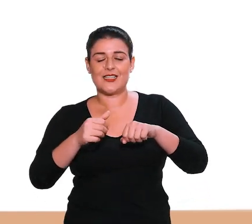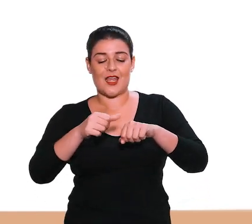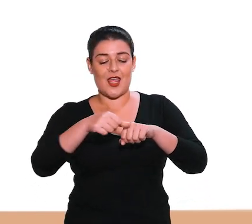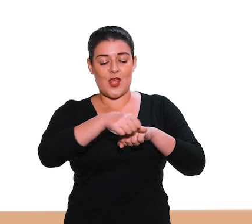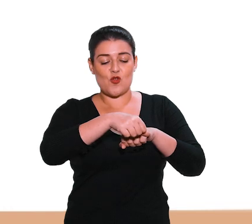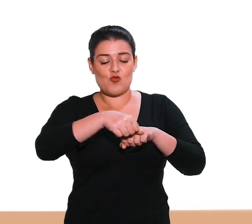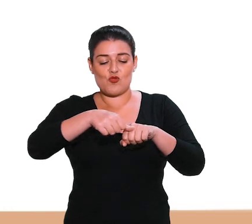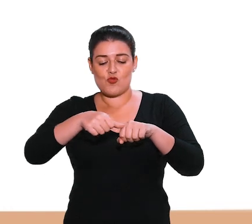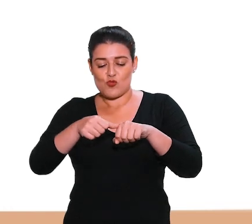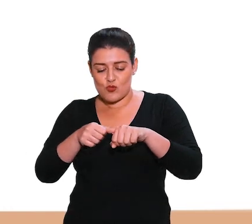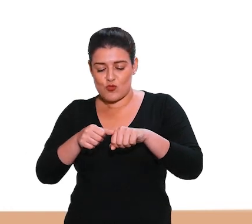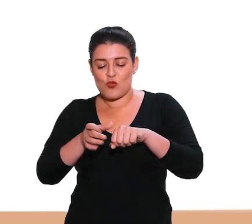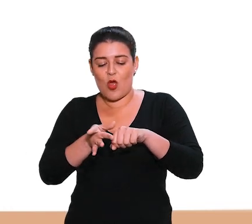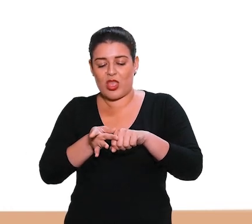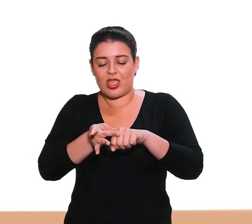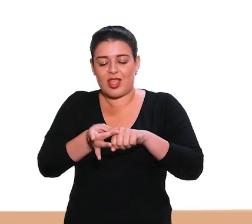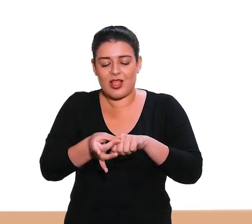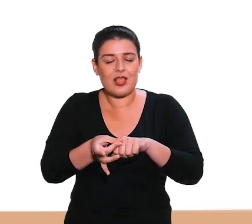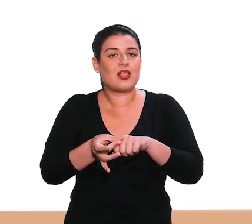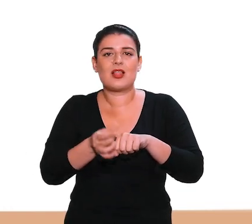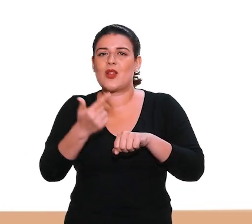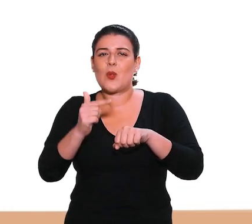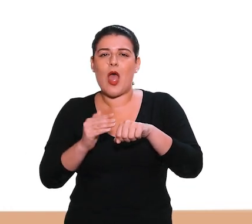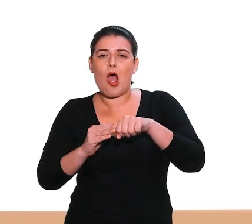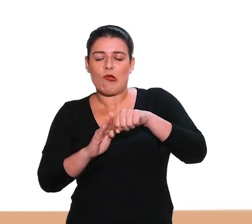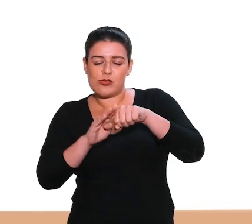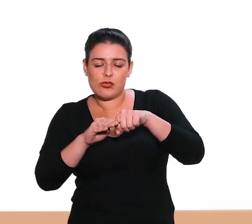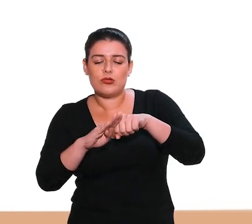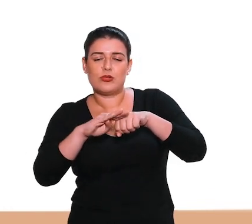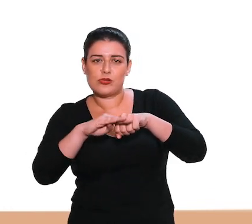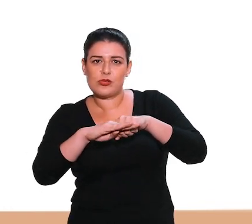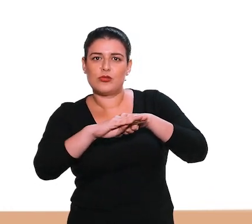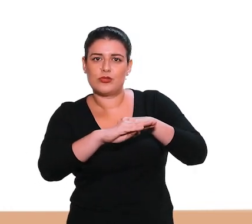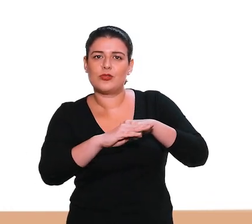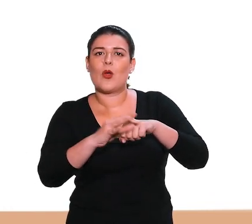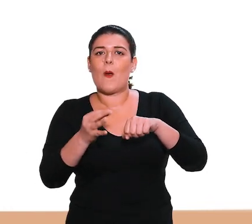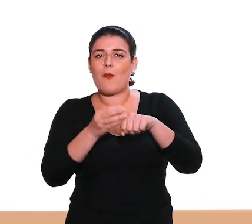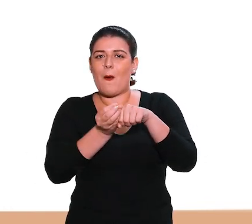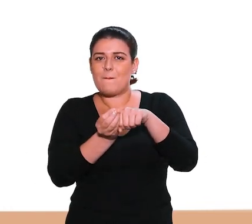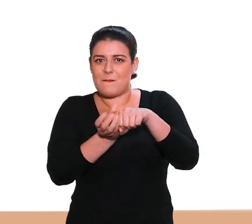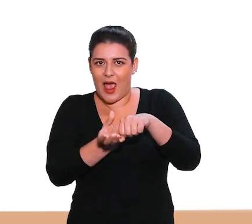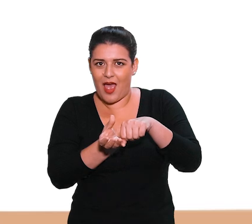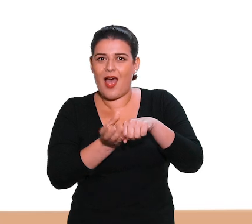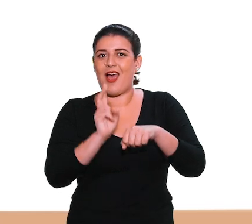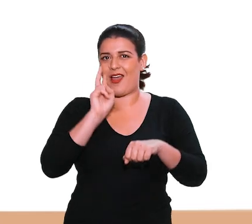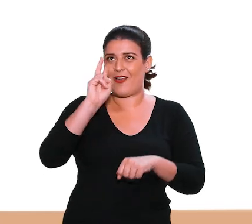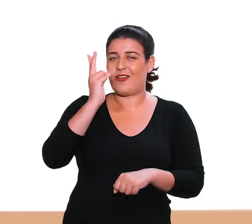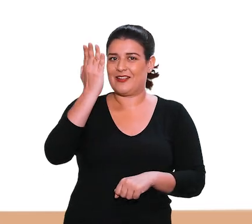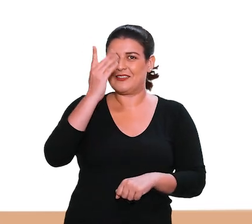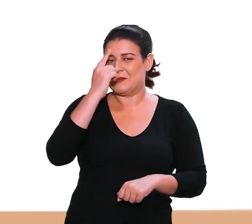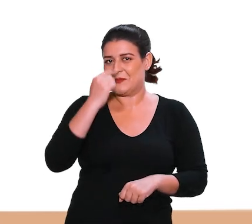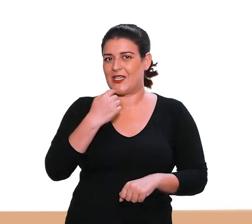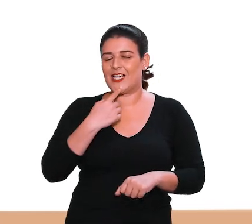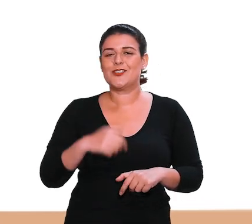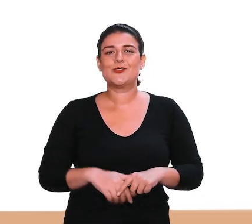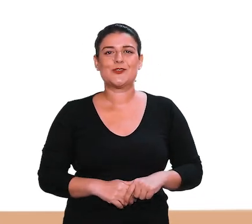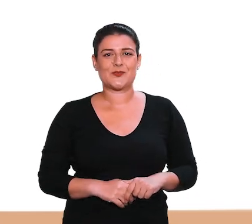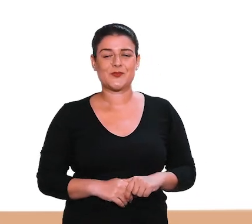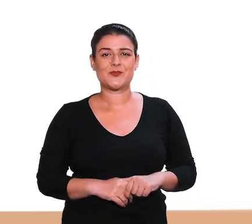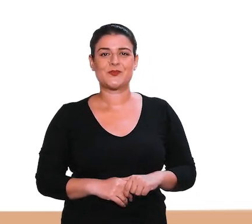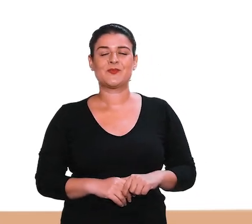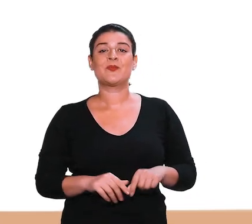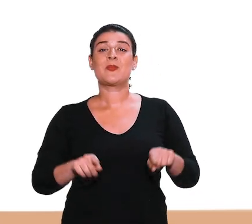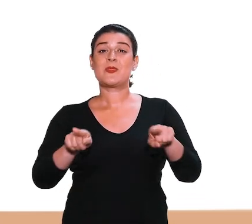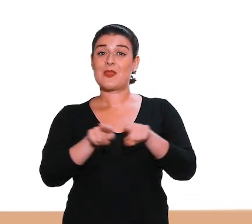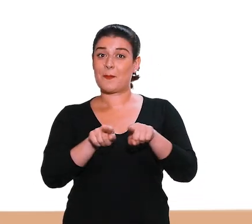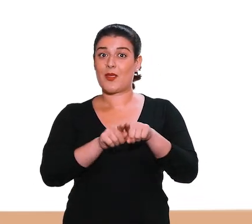são terminais, mas não são regulares, de novo pontos que abriram. Aqui a gente tem